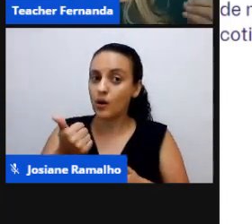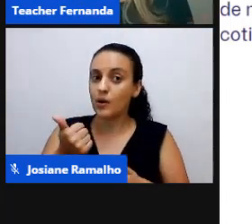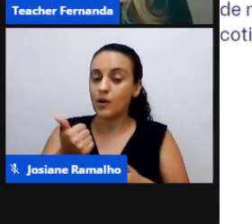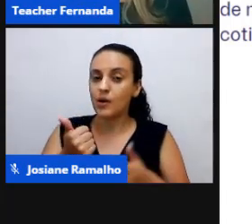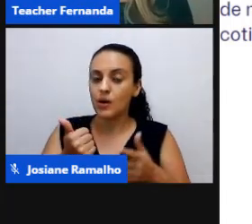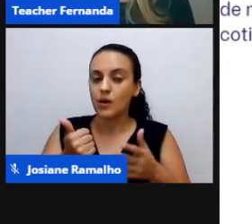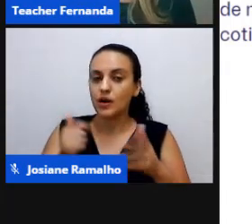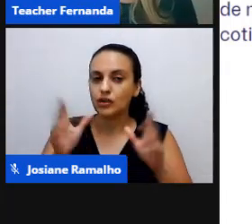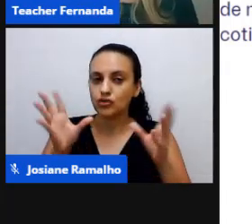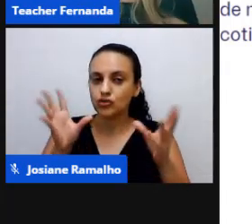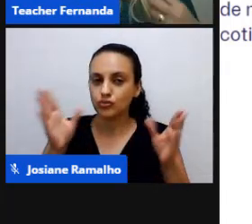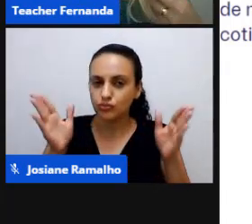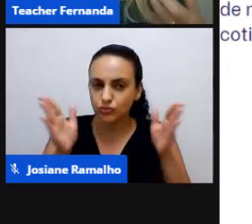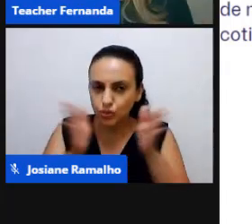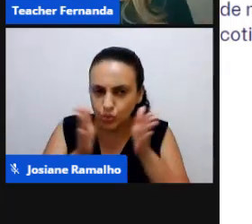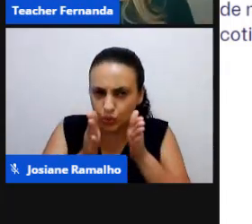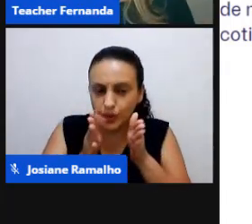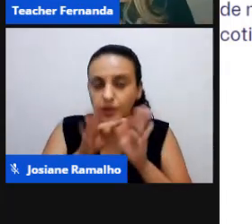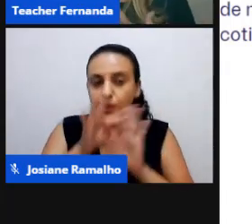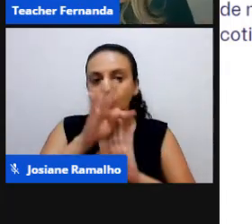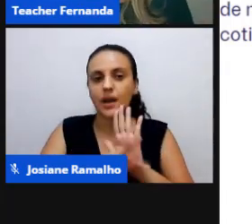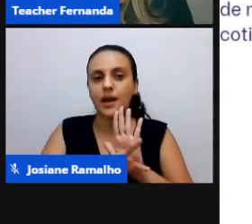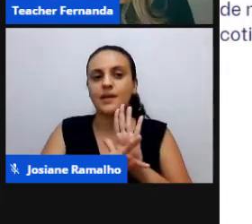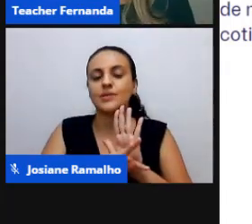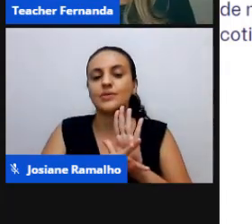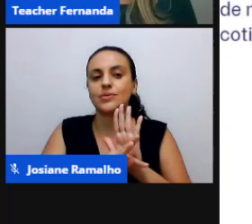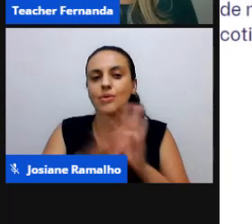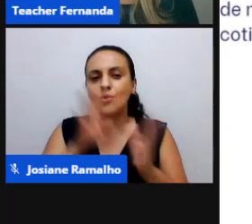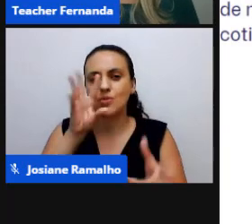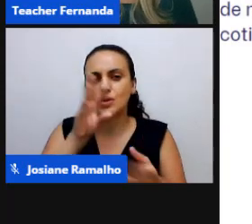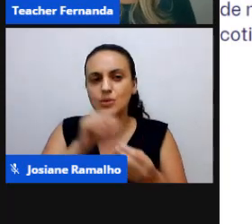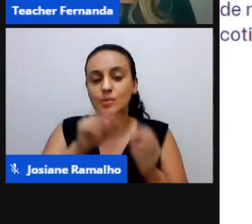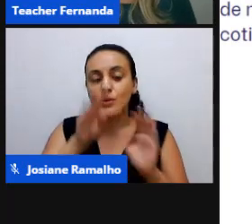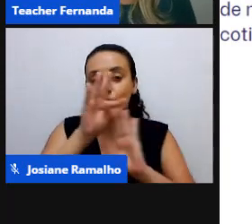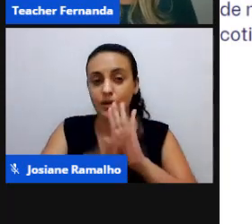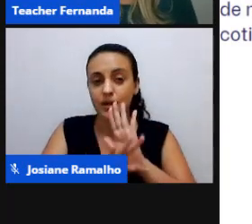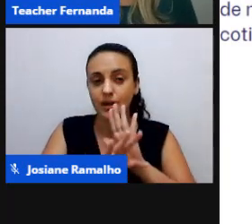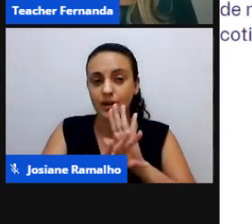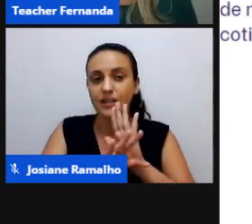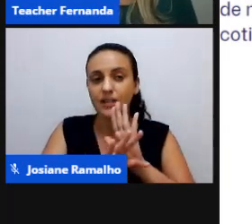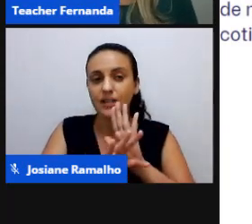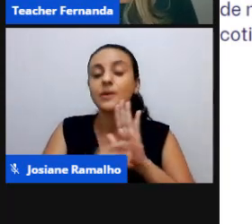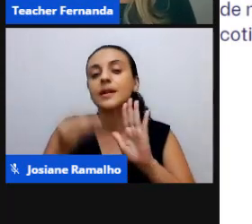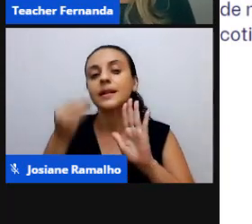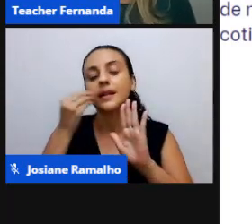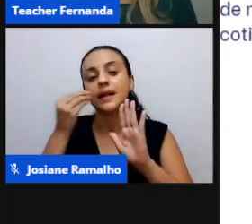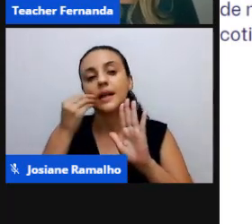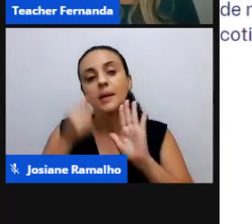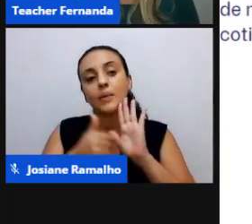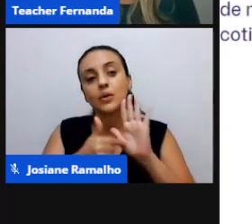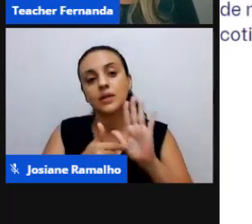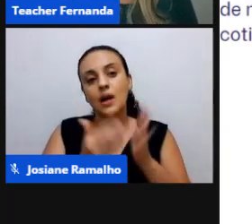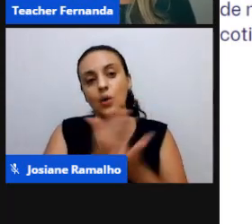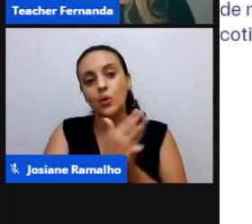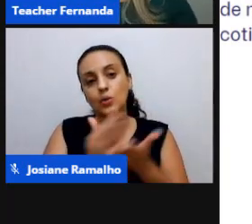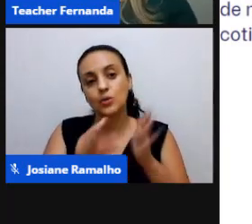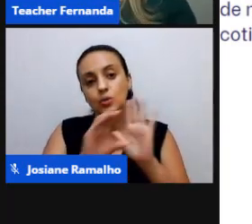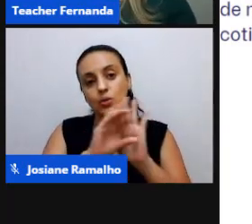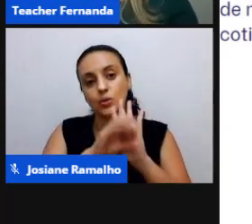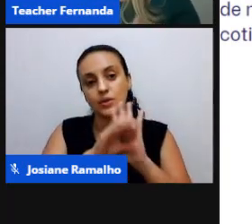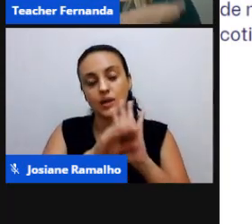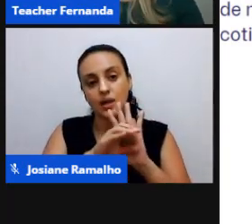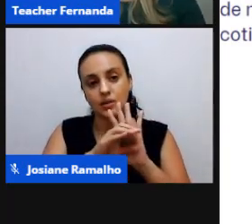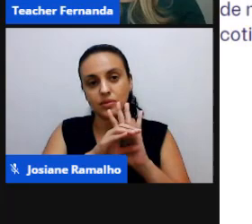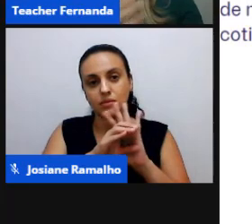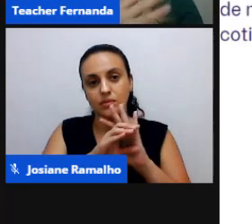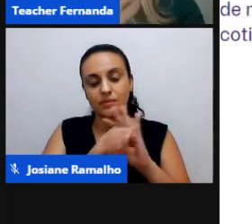um pouco mais a informação e tente trazer também na sua fala alguns conceitos do que colocar muito texto